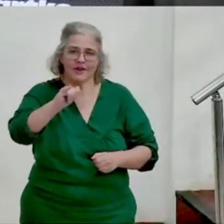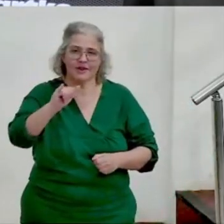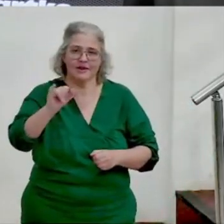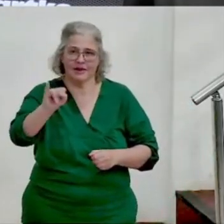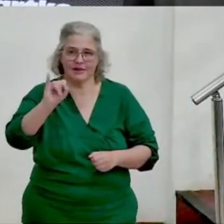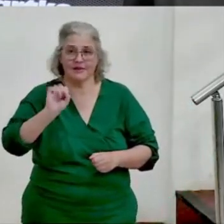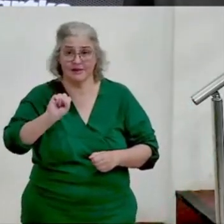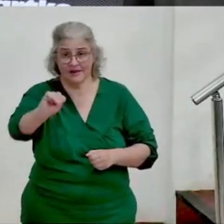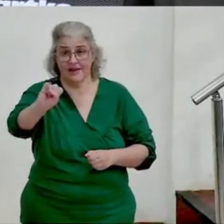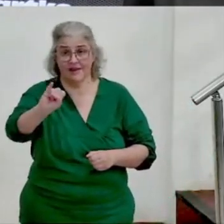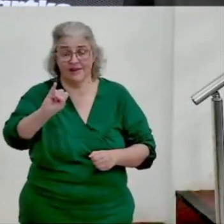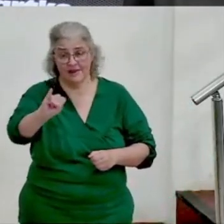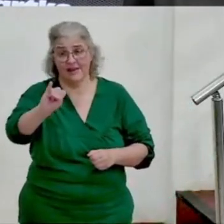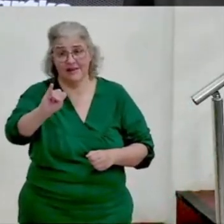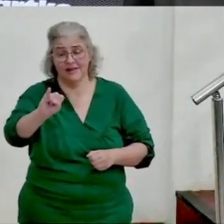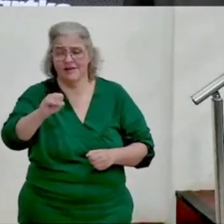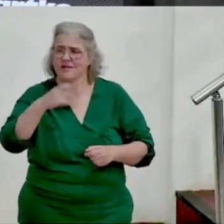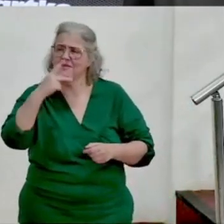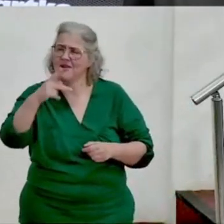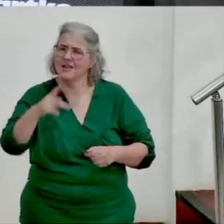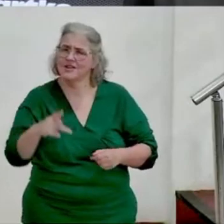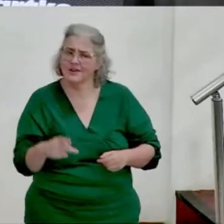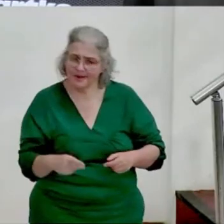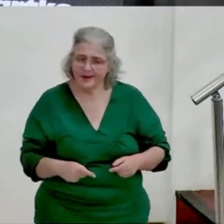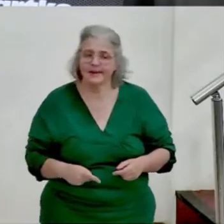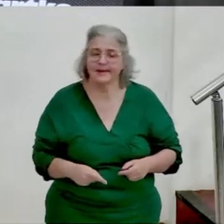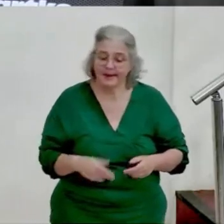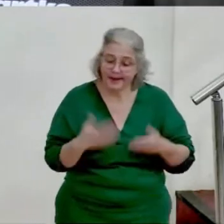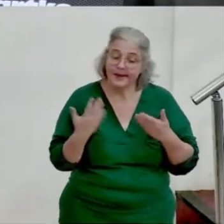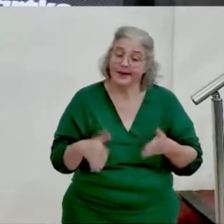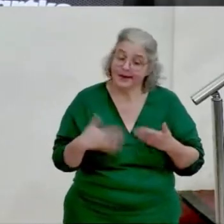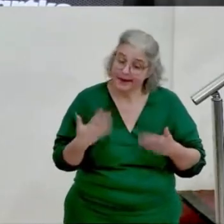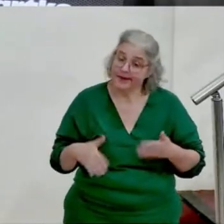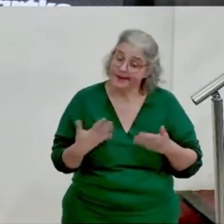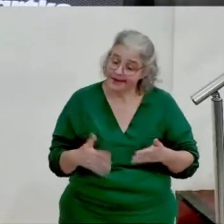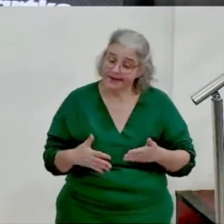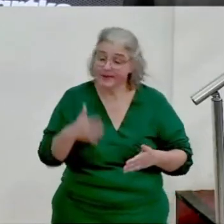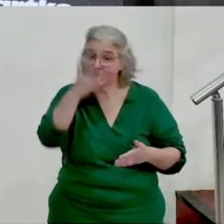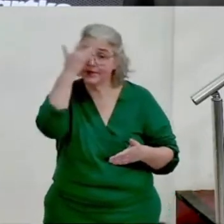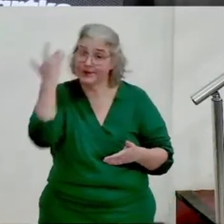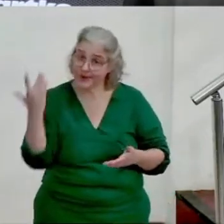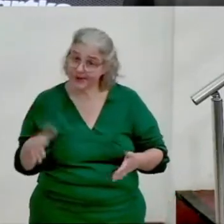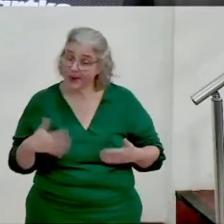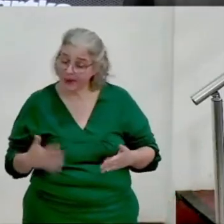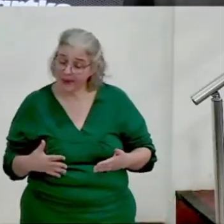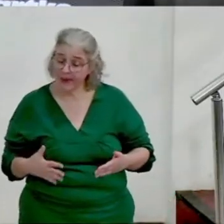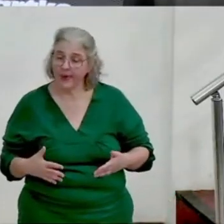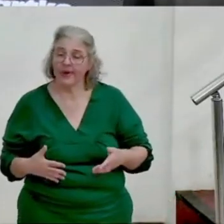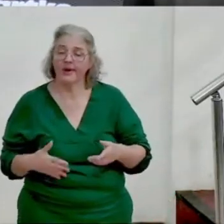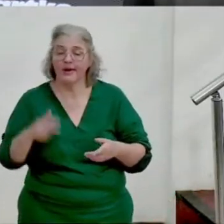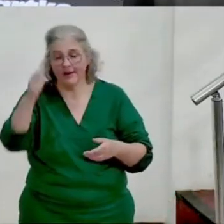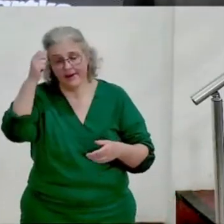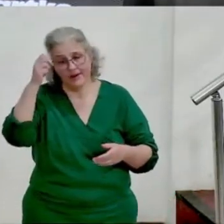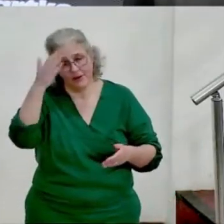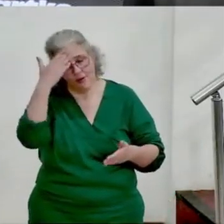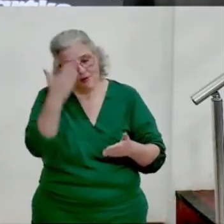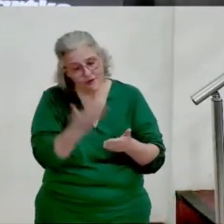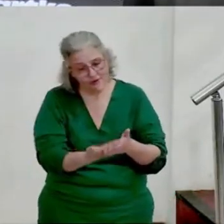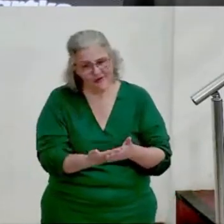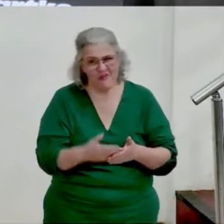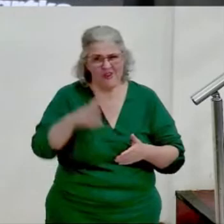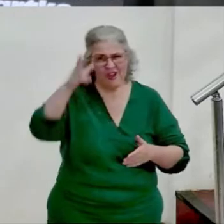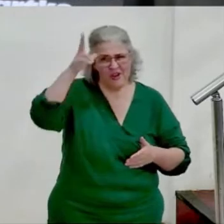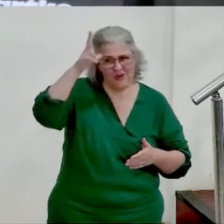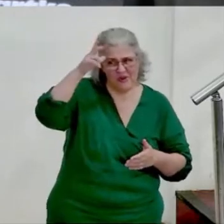se estribam em cavalos. Eles confiam em carros de guerra, porque são muitos, e em cavaleiros, porque